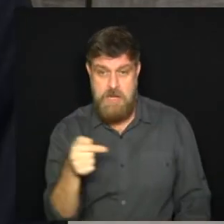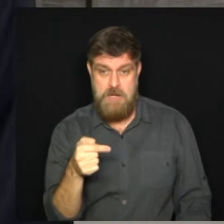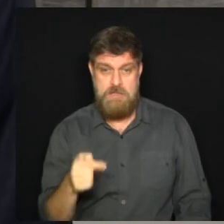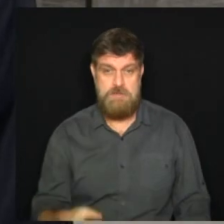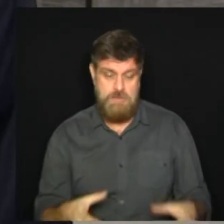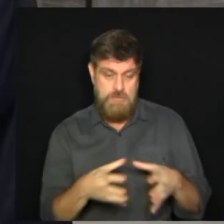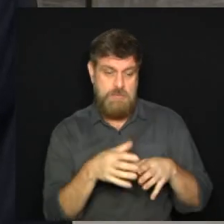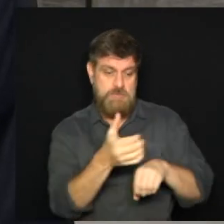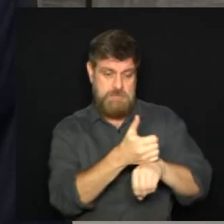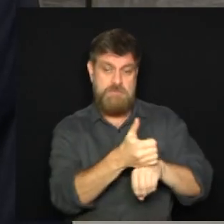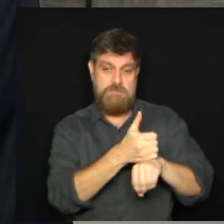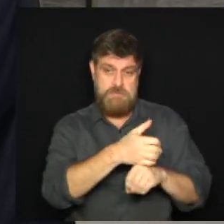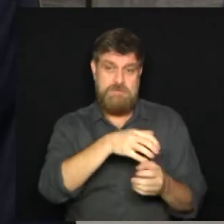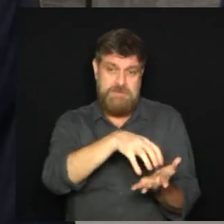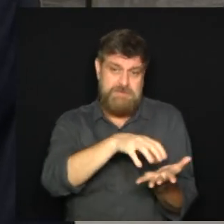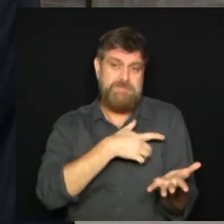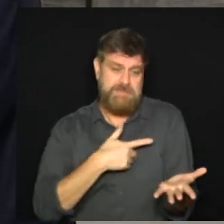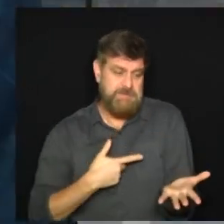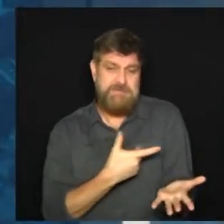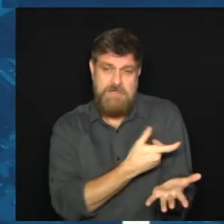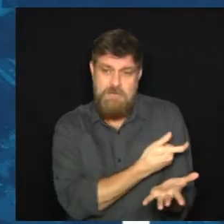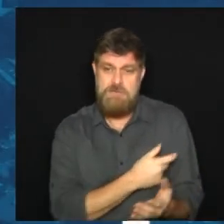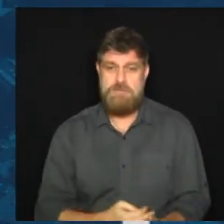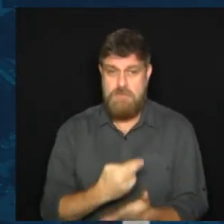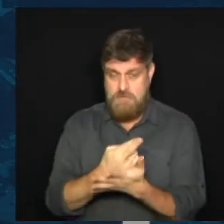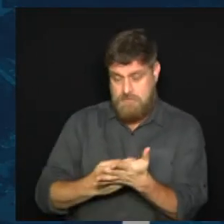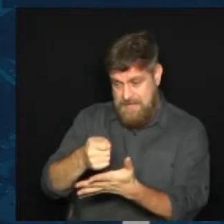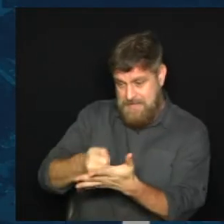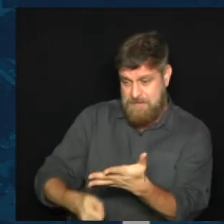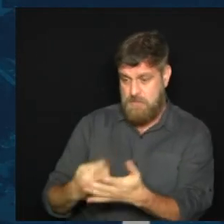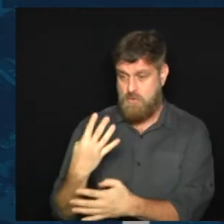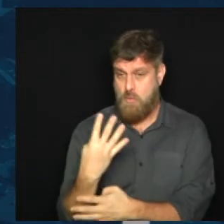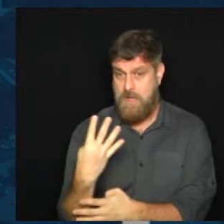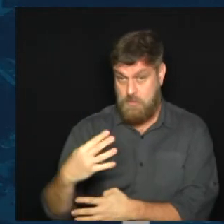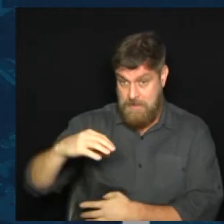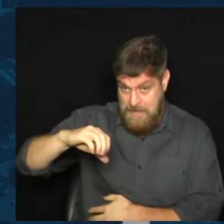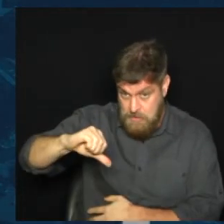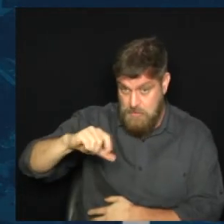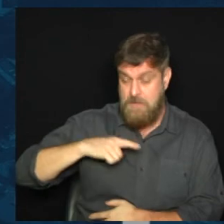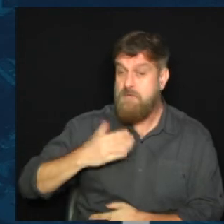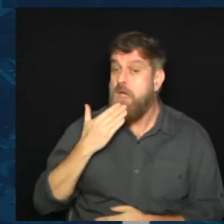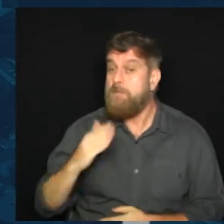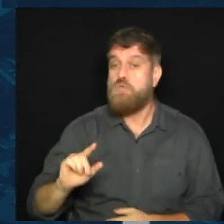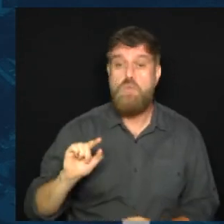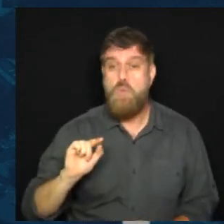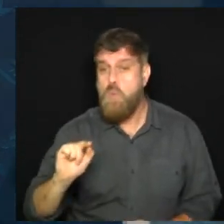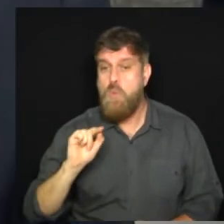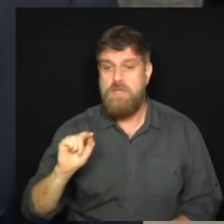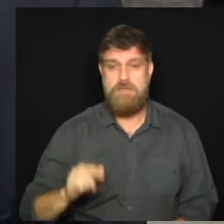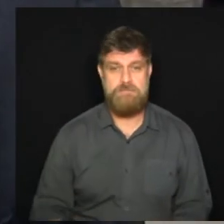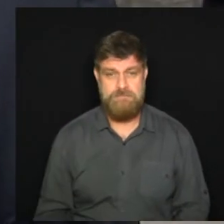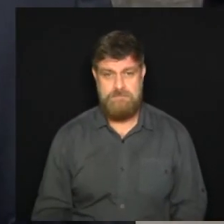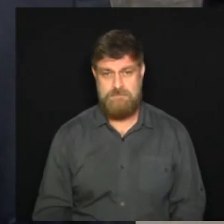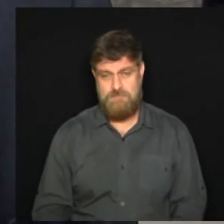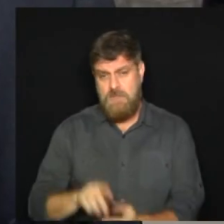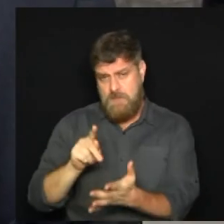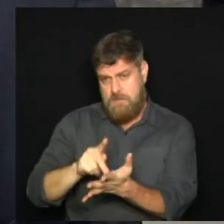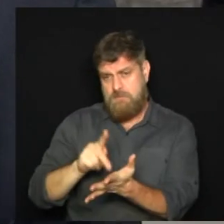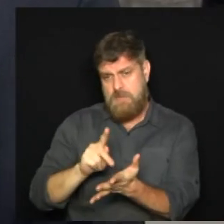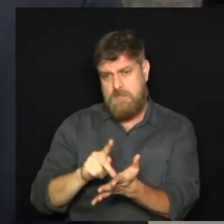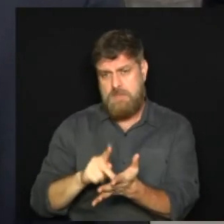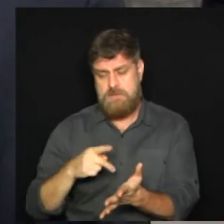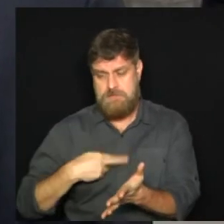equipe da unidade de saúde do Parque da Floresta. No requerimento número 449, a solicitação é mais abrangente. Na verdade,